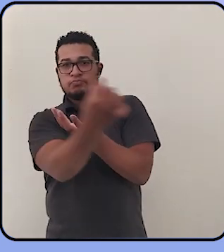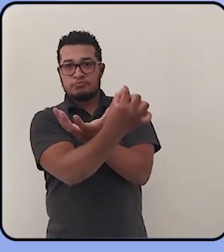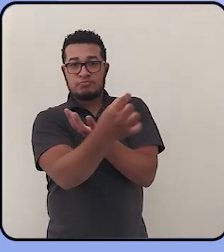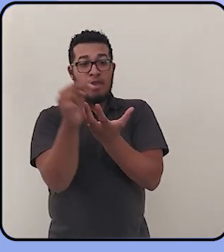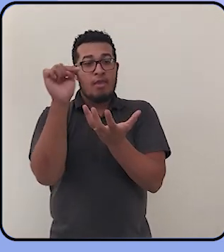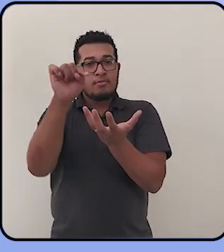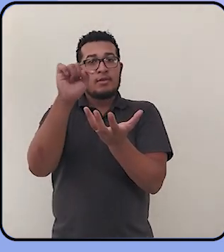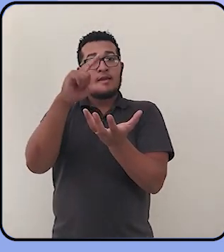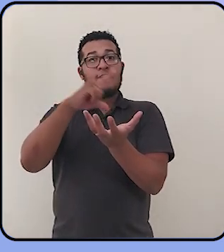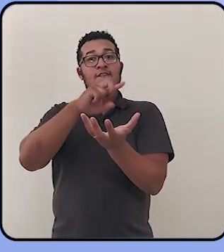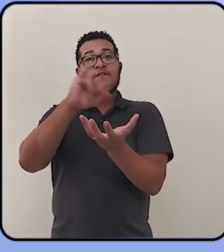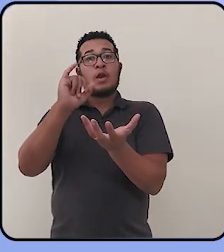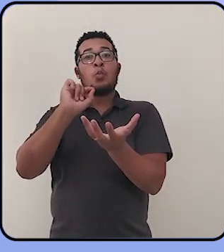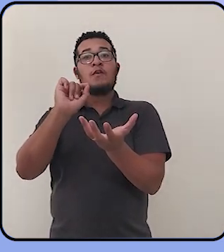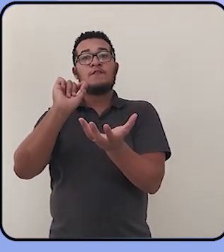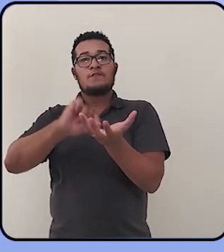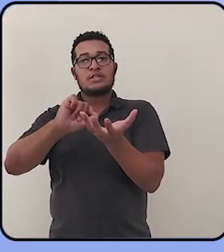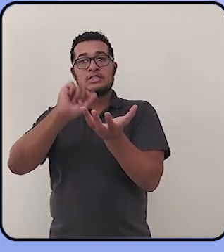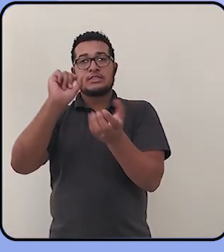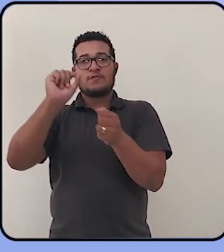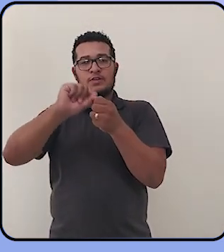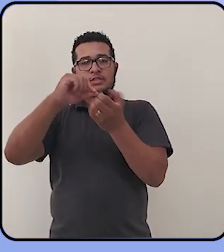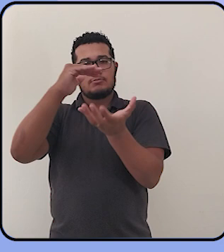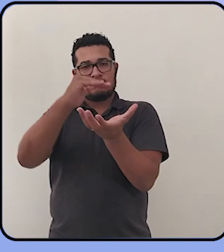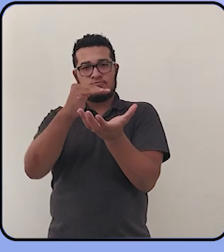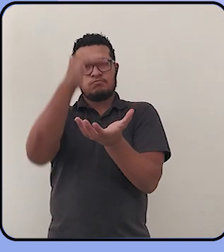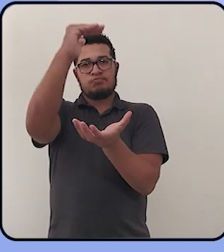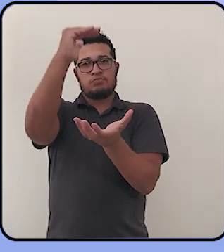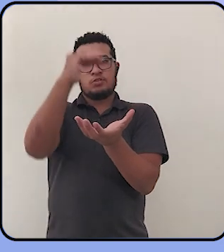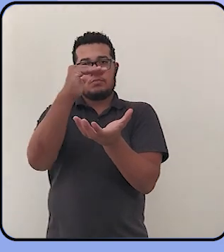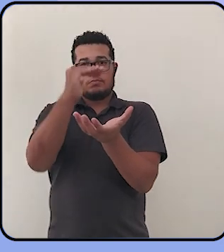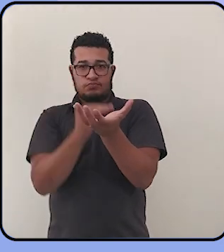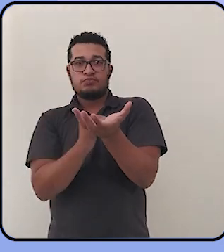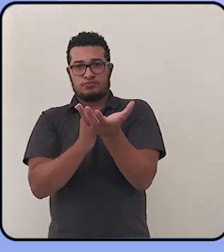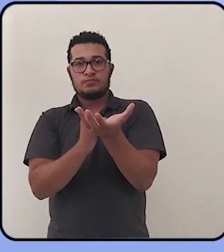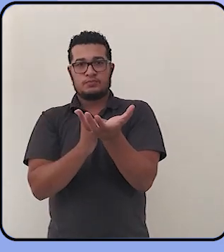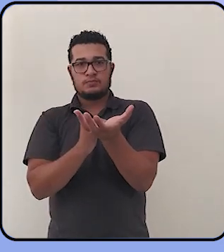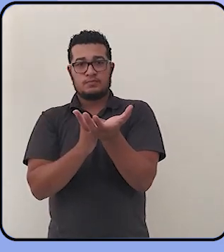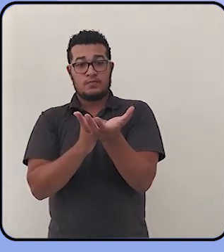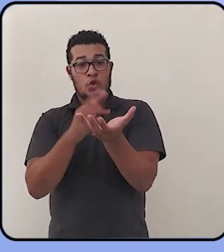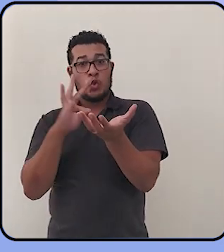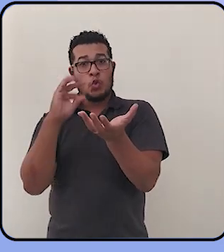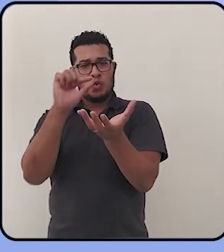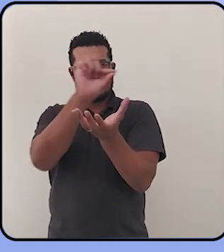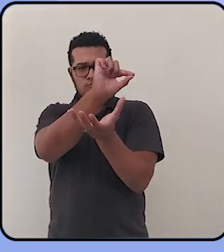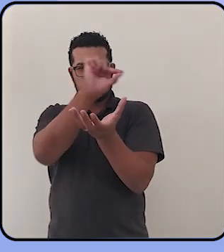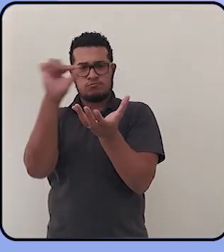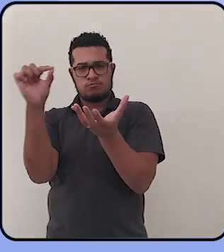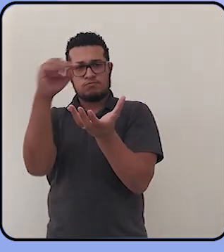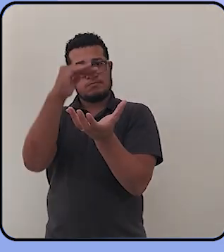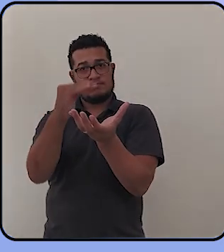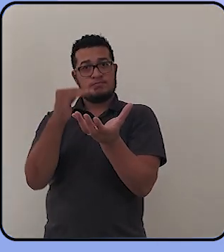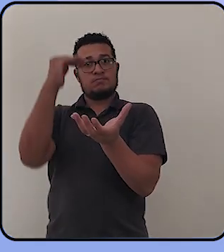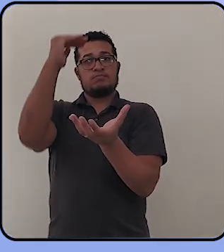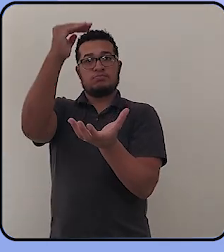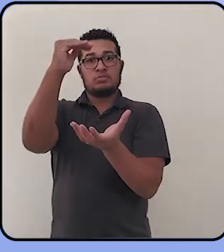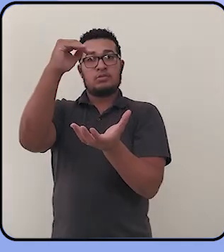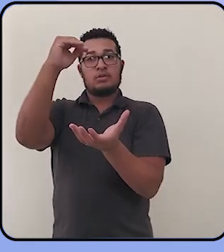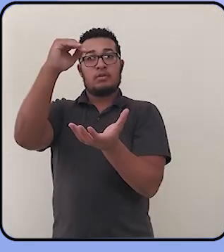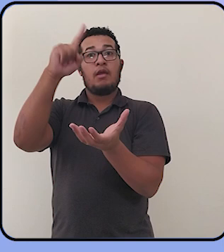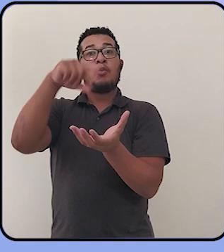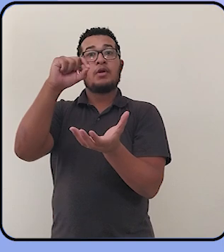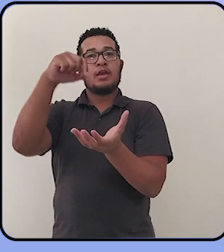do Equador, ela vai dividir o mundo em 2 partes. Tudo que estiver acima da linha do